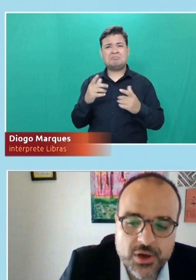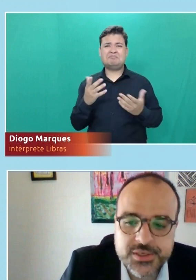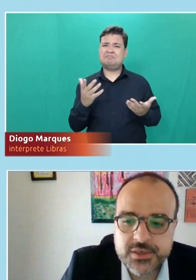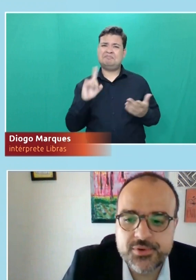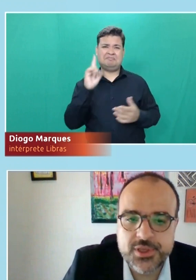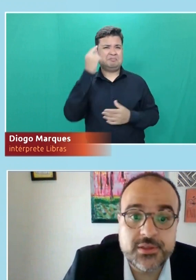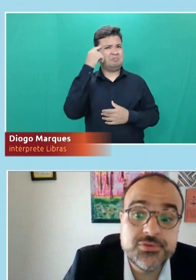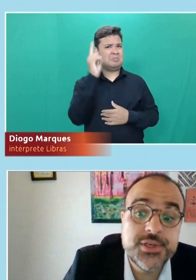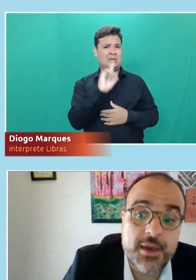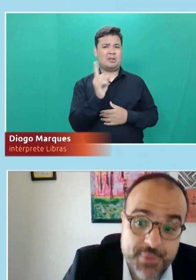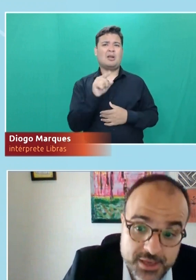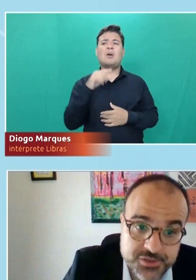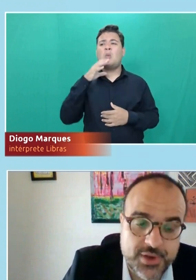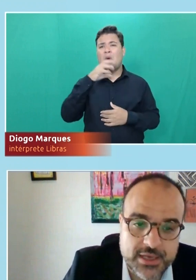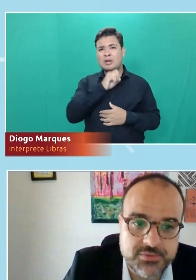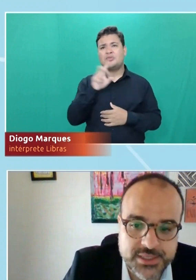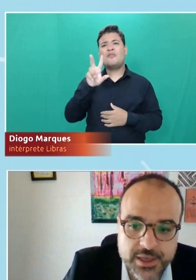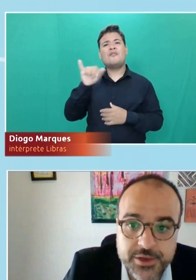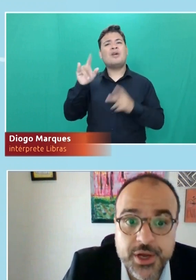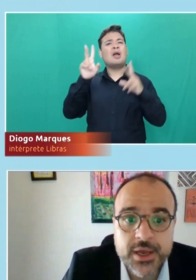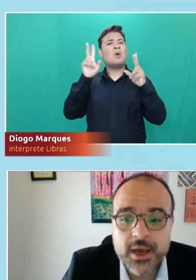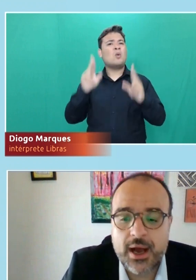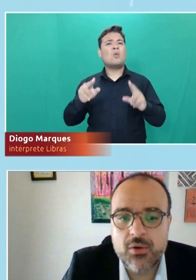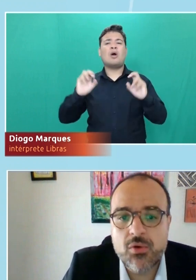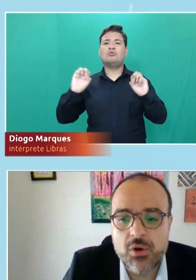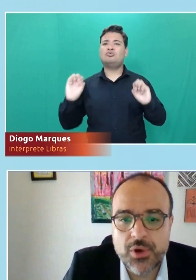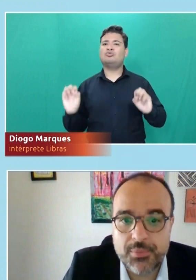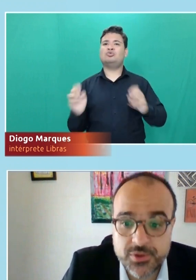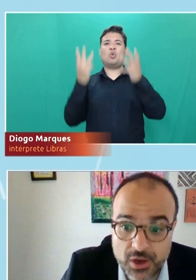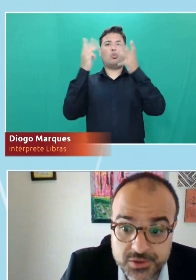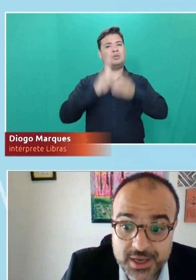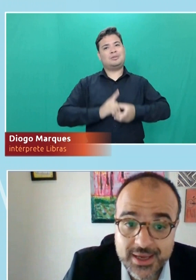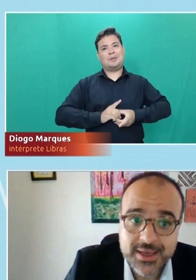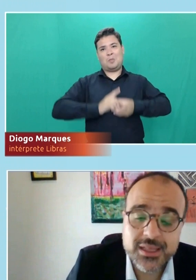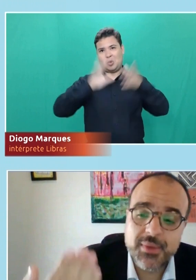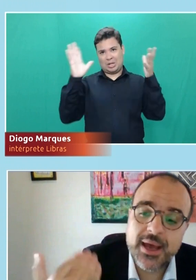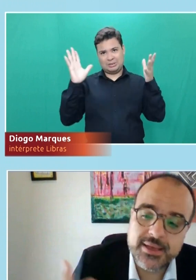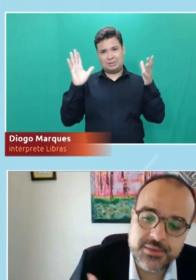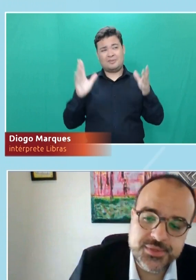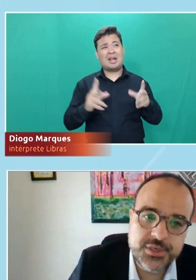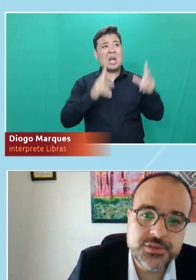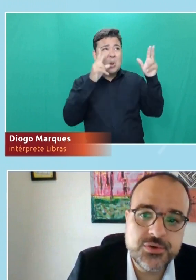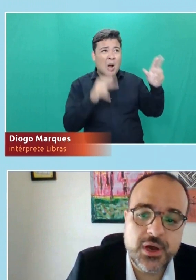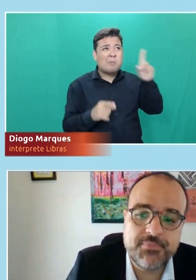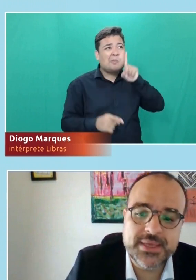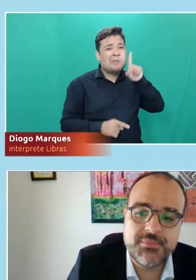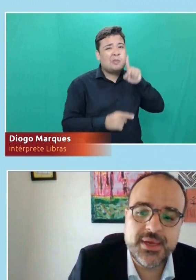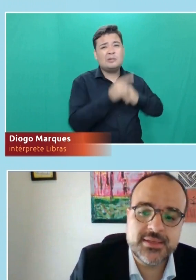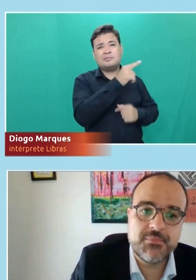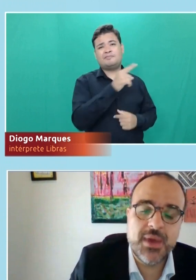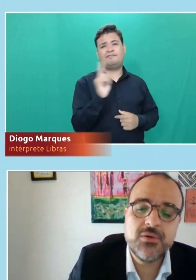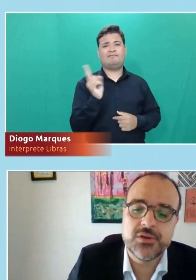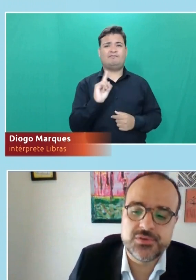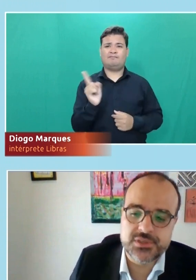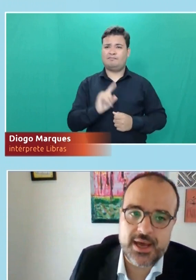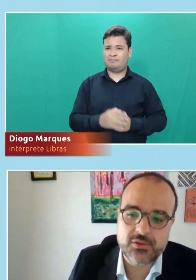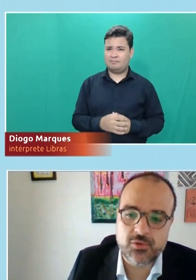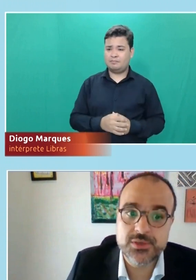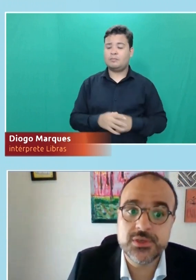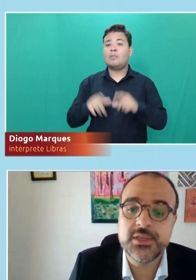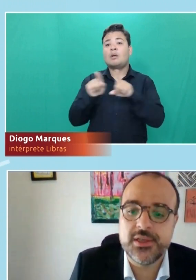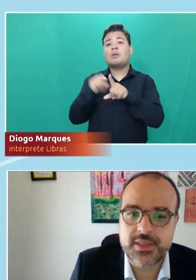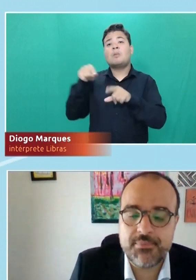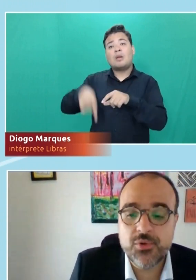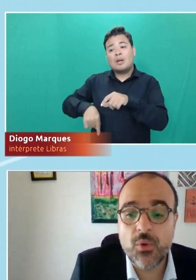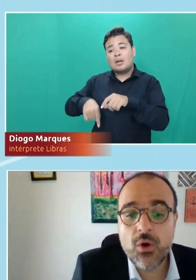todas as posses, e que, portanto, não se repete, no caso brasileiro, algo como o Capitólio. E, ademais, é preciso perceber que também o nosso